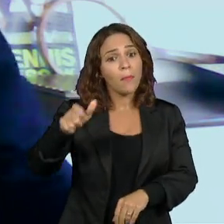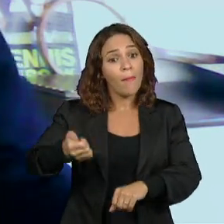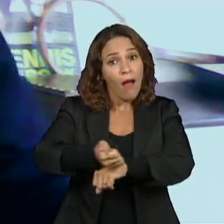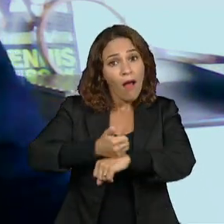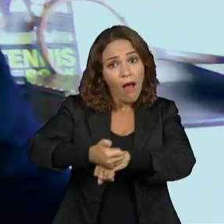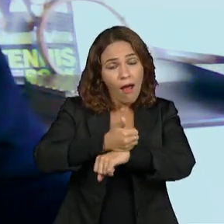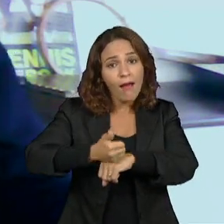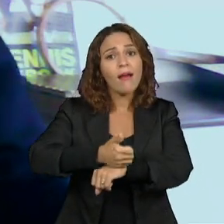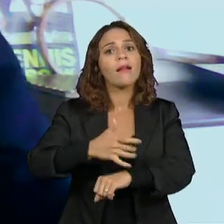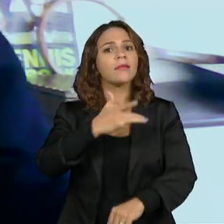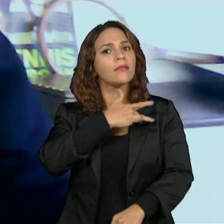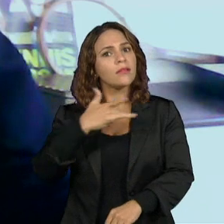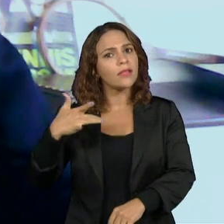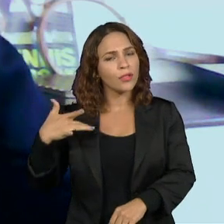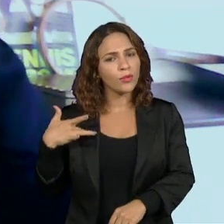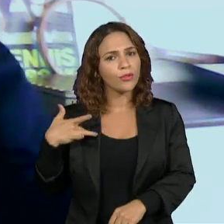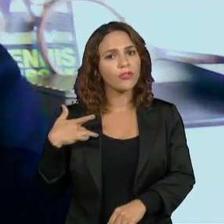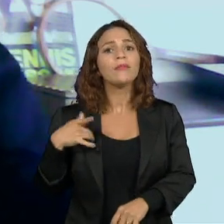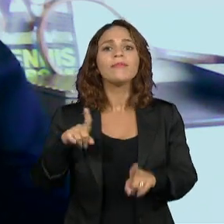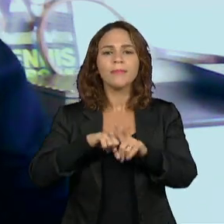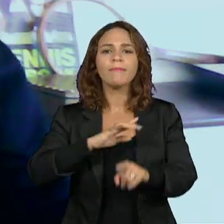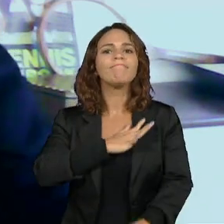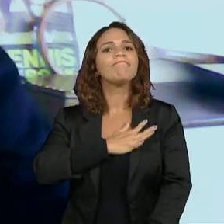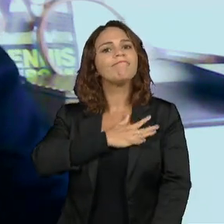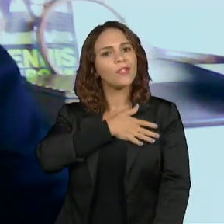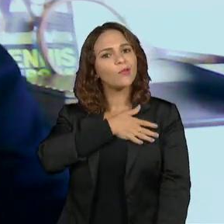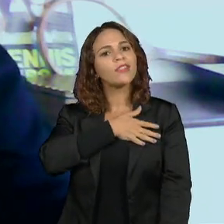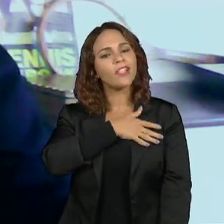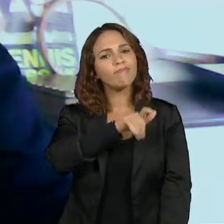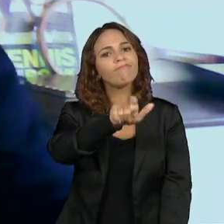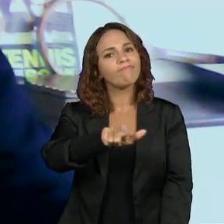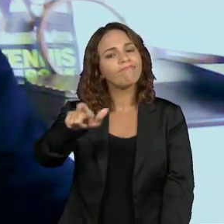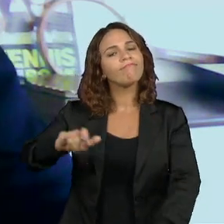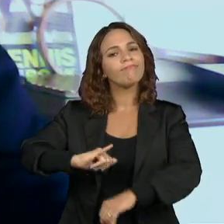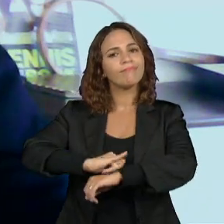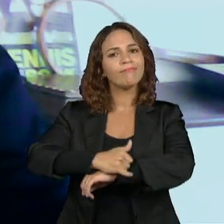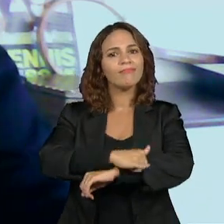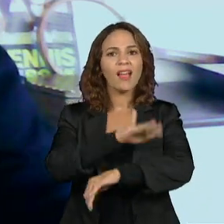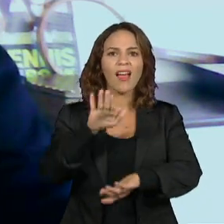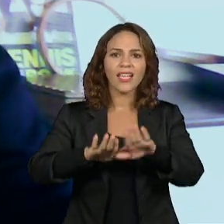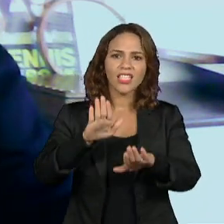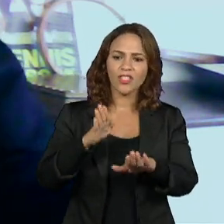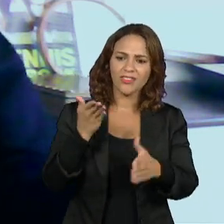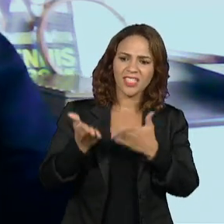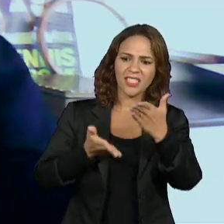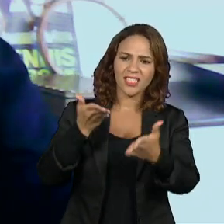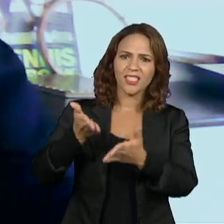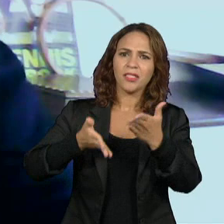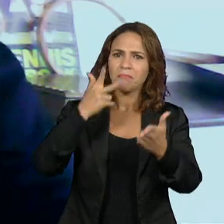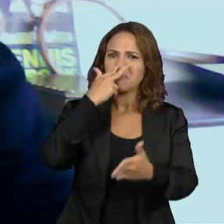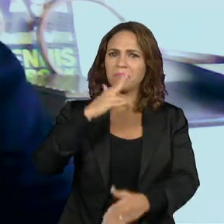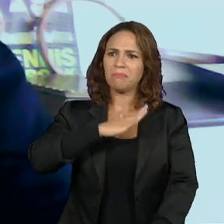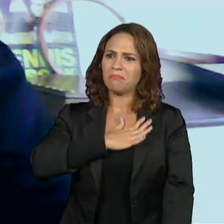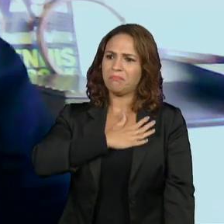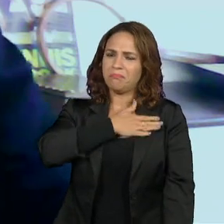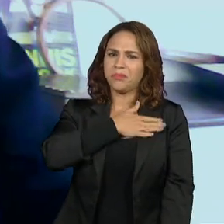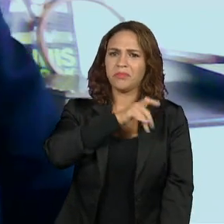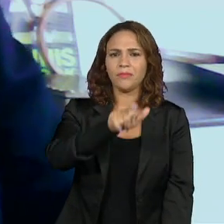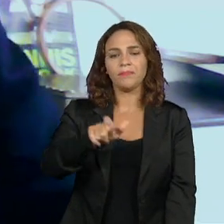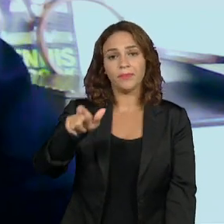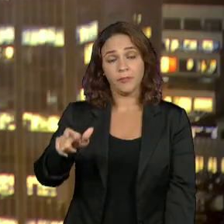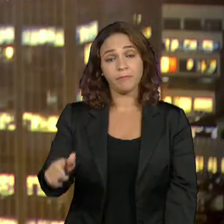que vêm dessa sociedade tenham preconceitos e, eventualmente, até atitudes gordofóbicas, se você quiser chamar